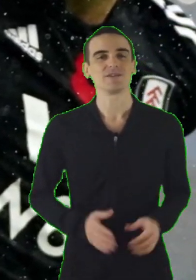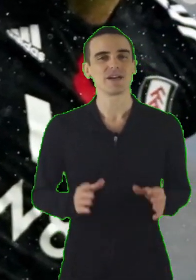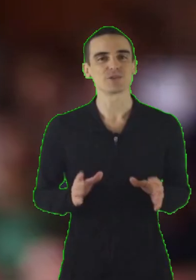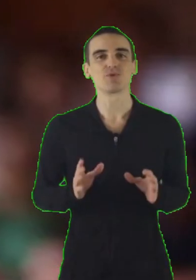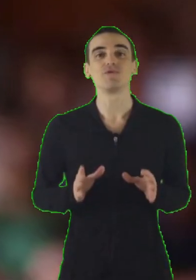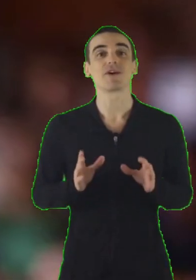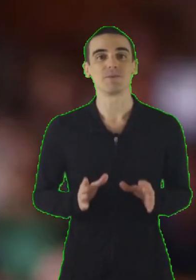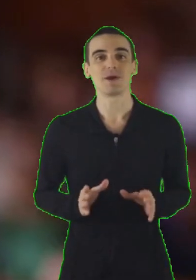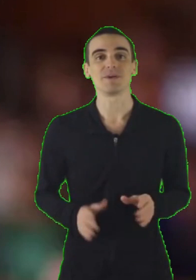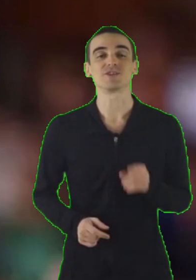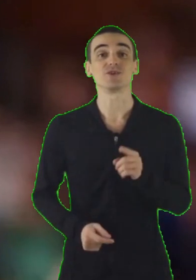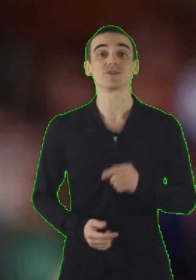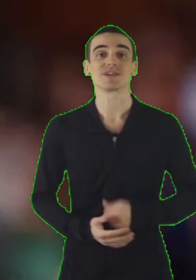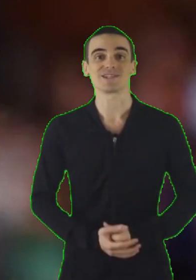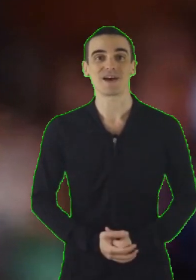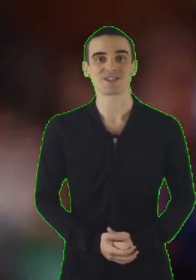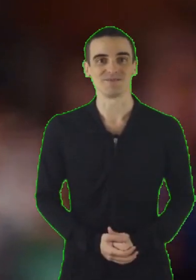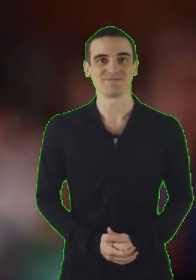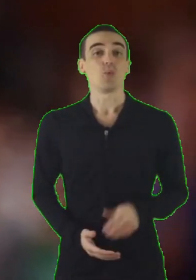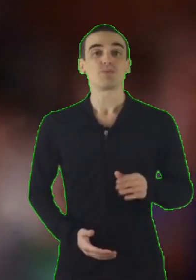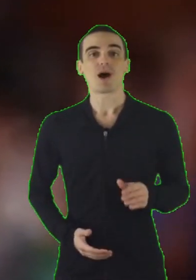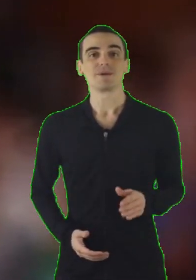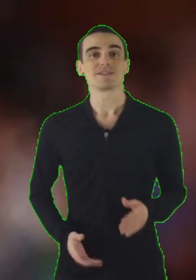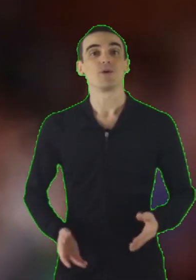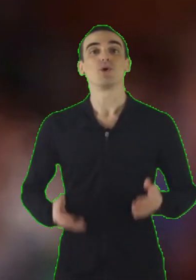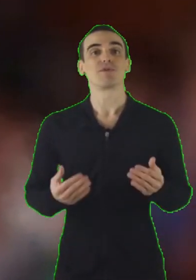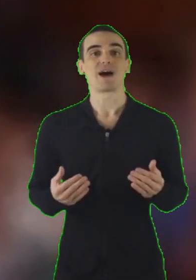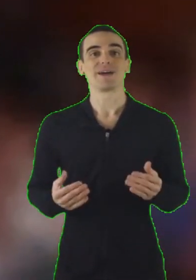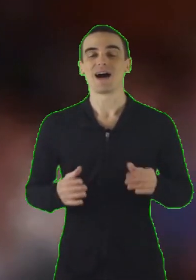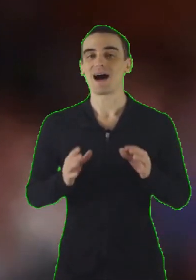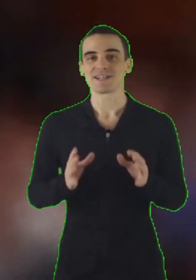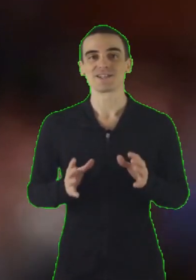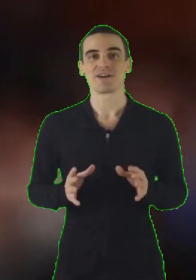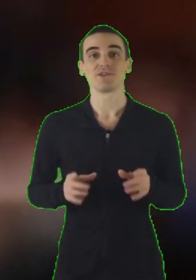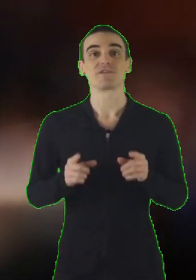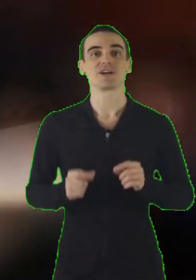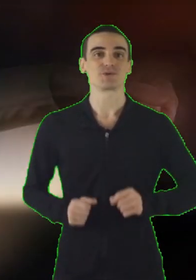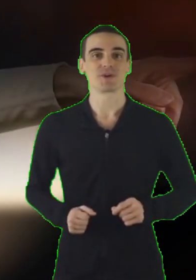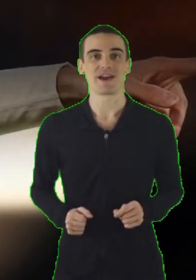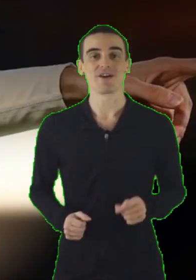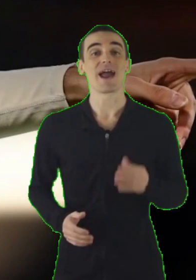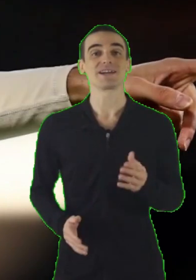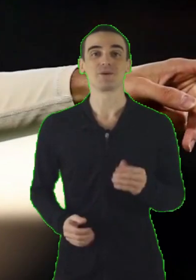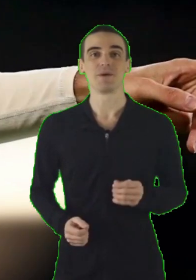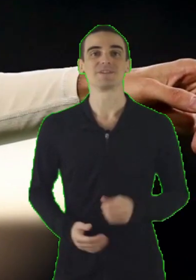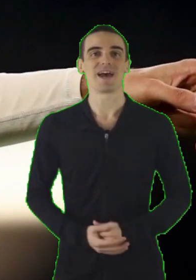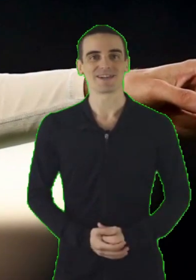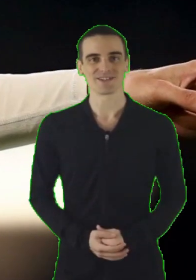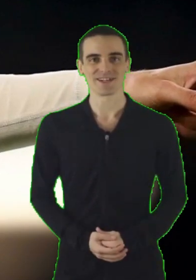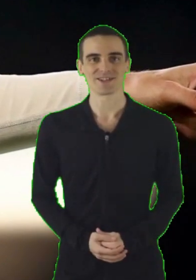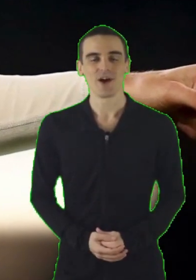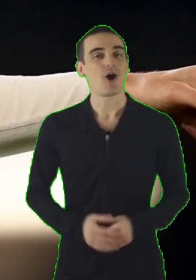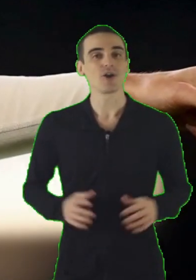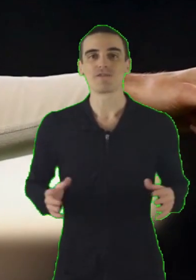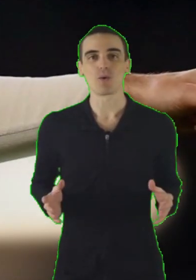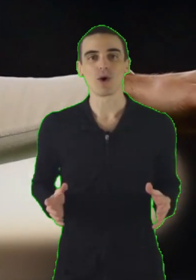League. Com a intenção de impulsionar o Cruzeiro de volta ao topo do futebol brasileiro, Ronaldo acredita que a chegada de Andreas Pereira seria um valioso acréscimo ao